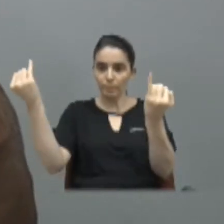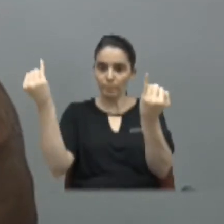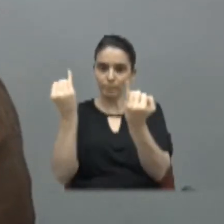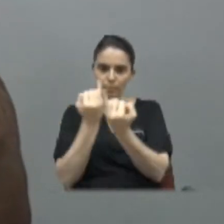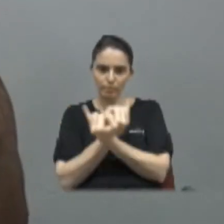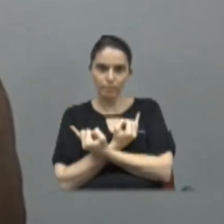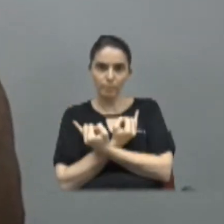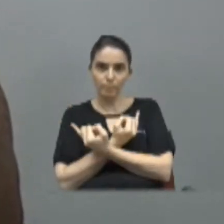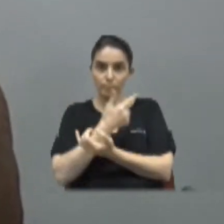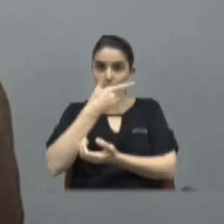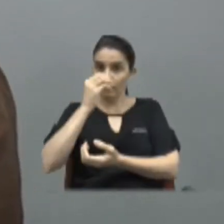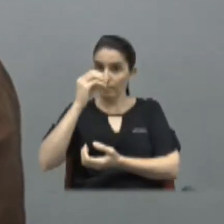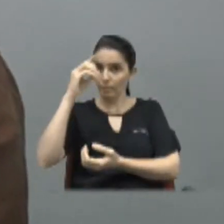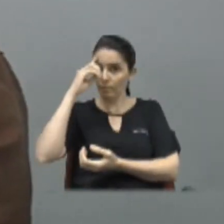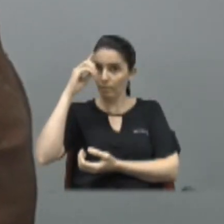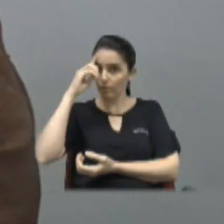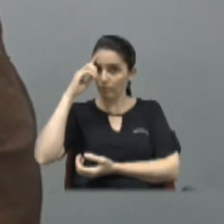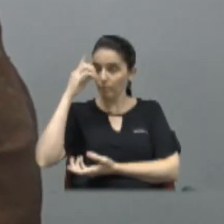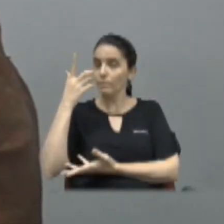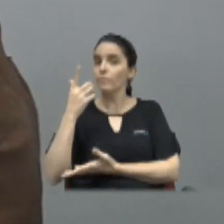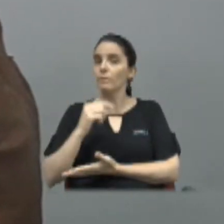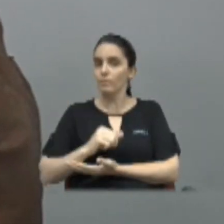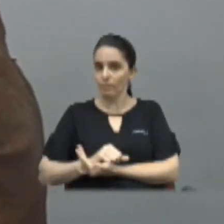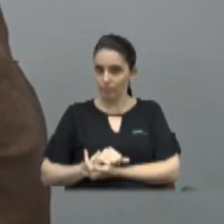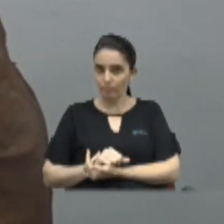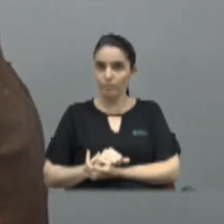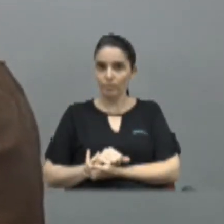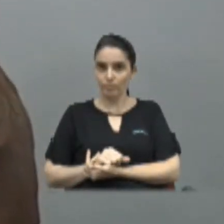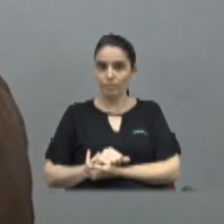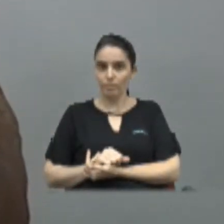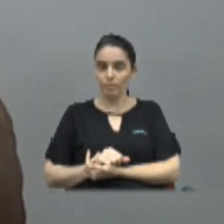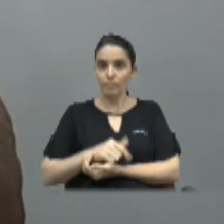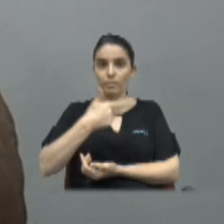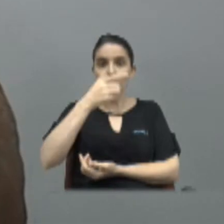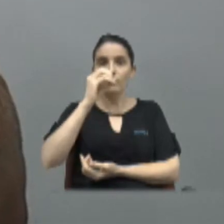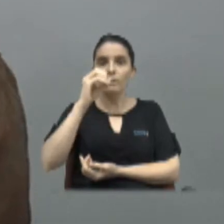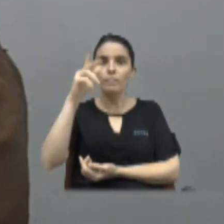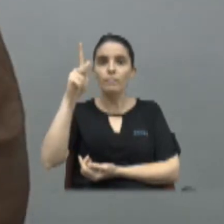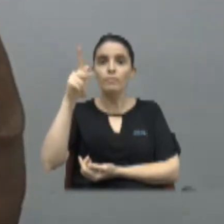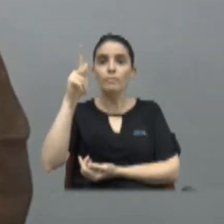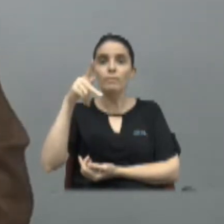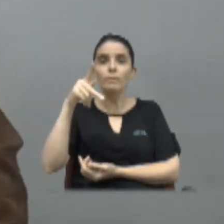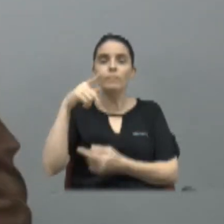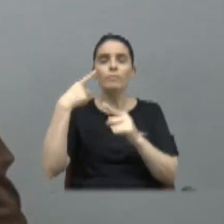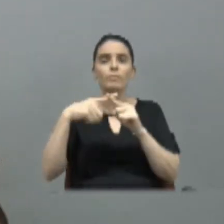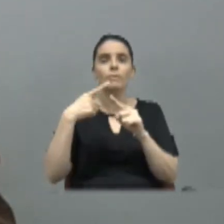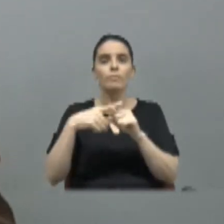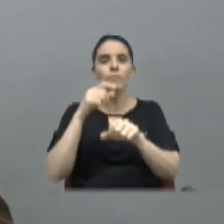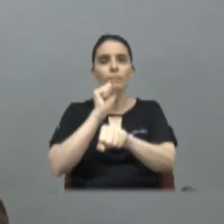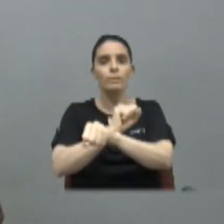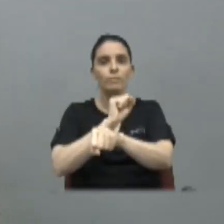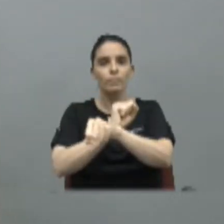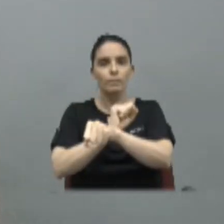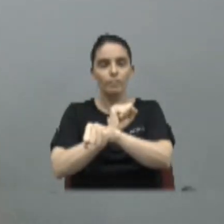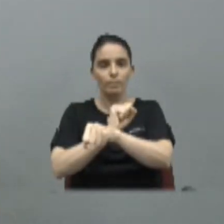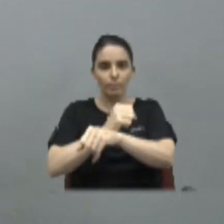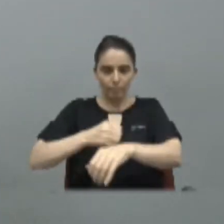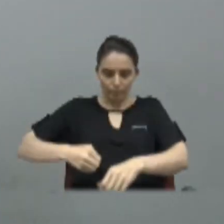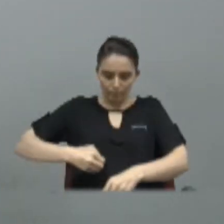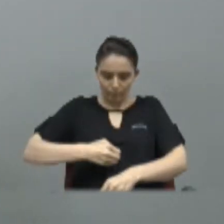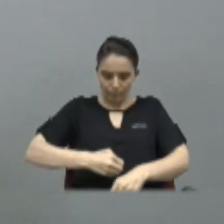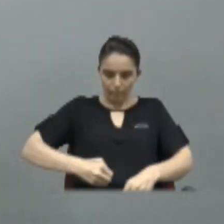dias, emagreceu em 20 dias, quase 20 quilos, esperando uma ressonância, doutor